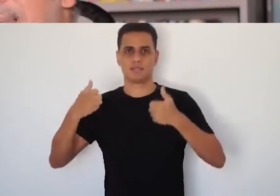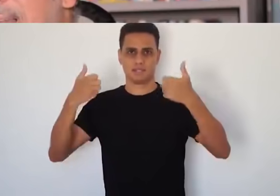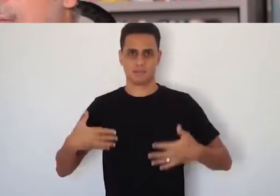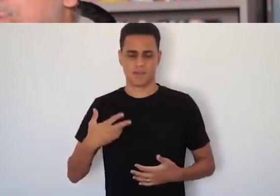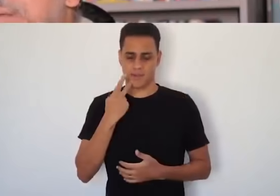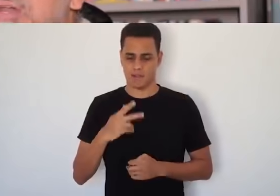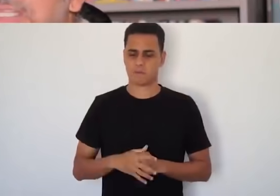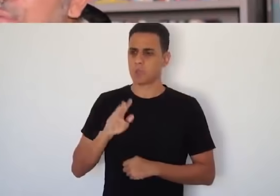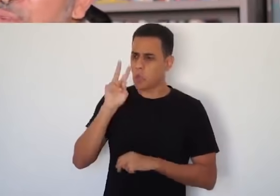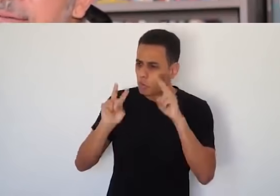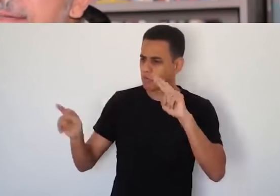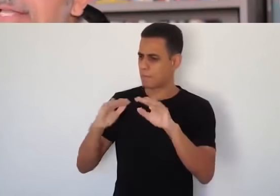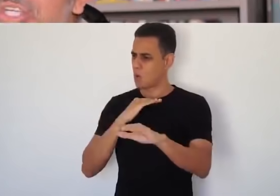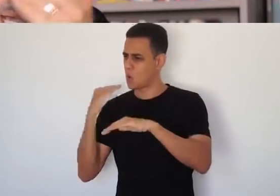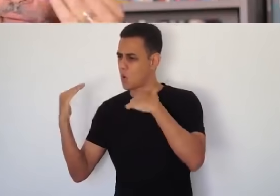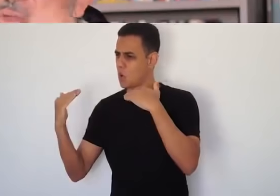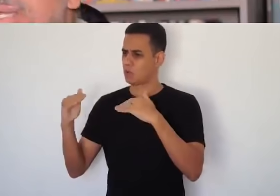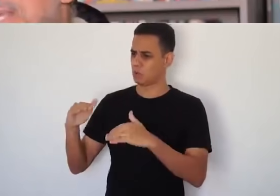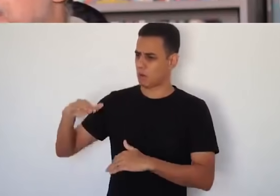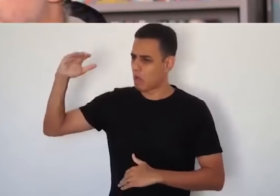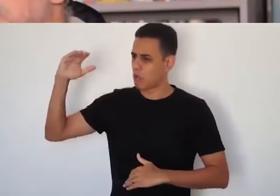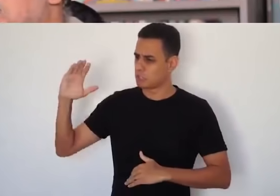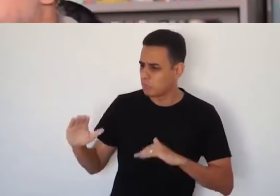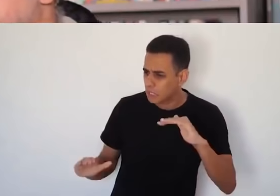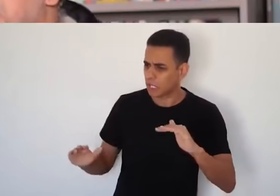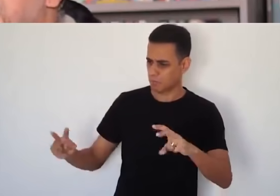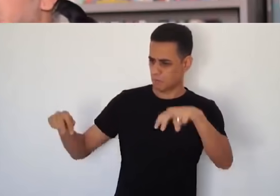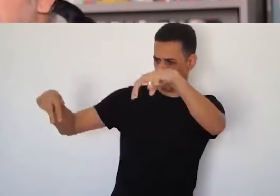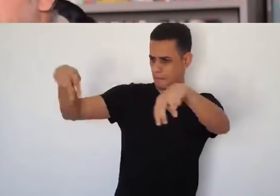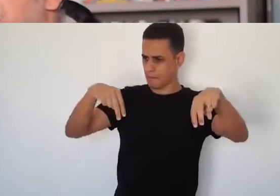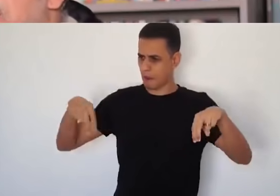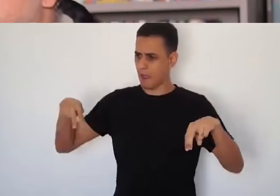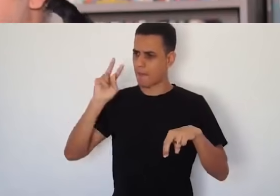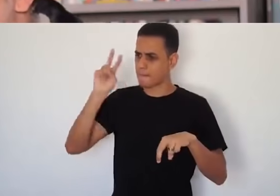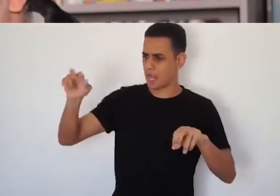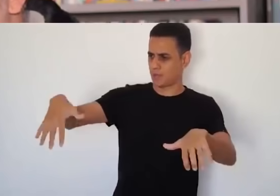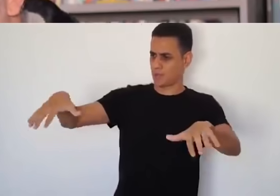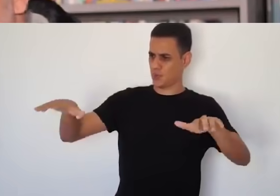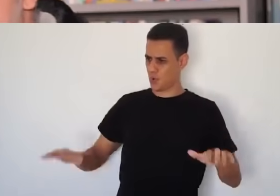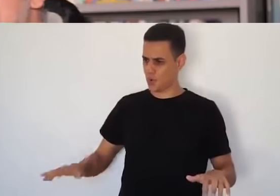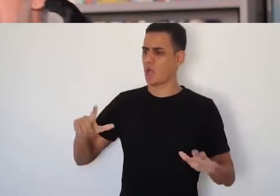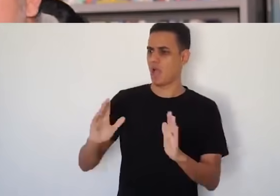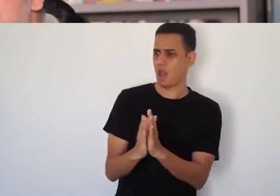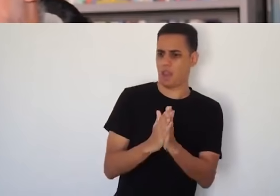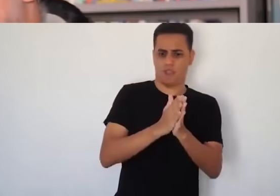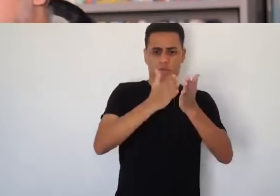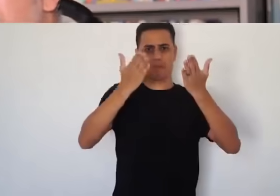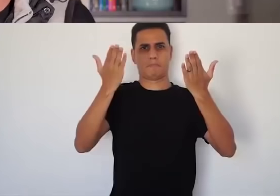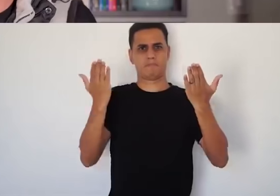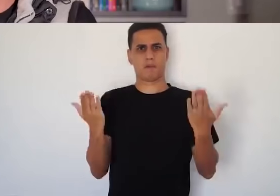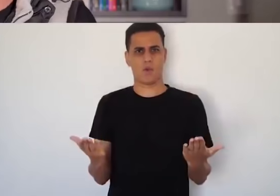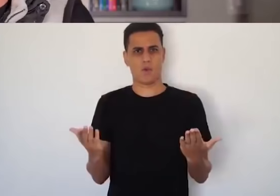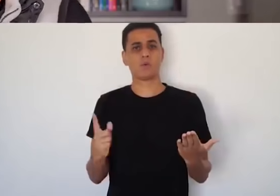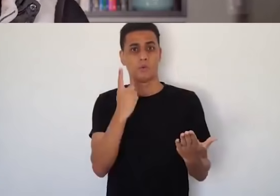nosso intelecto e pela nossa fé de credo. Nós seremos julgados pela prática, pelas obras que nós